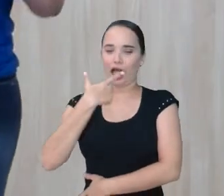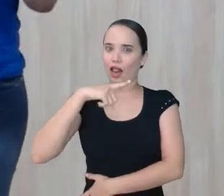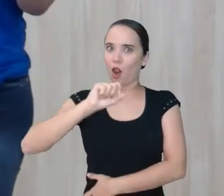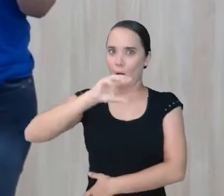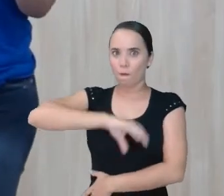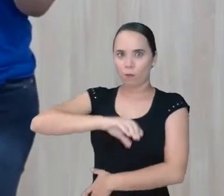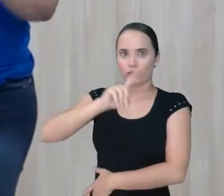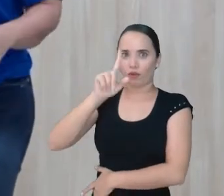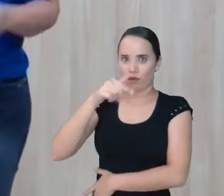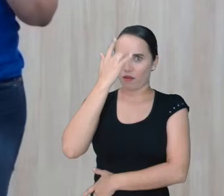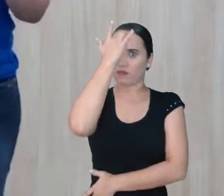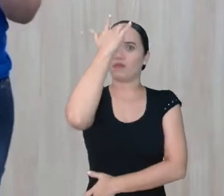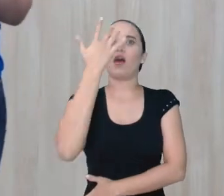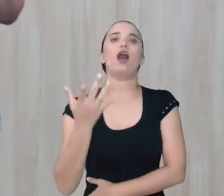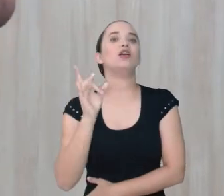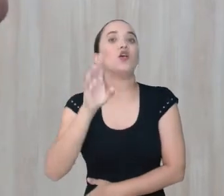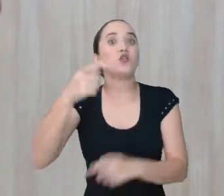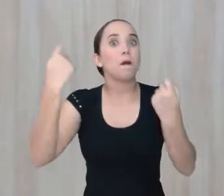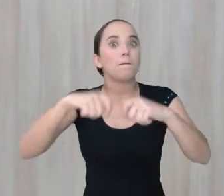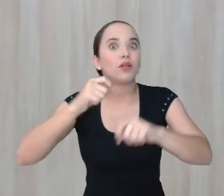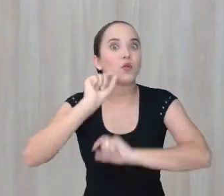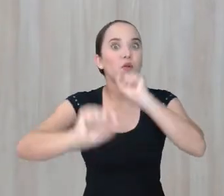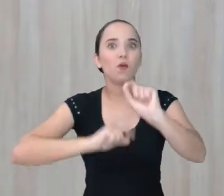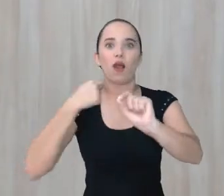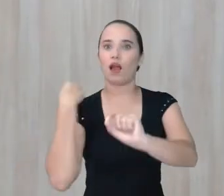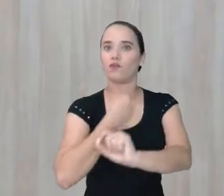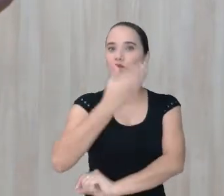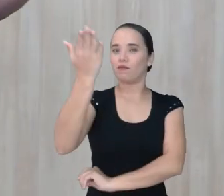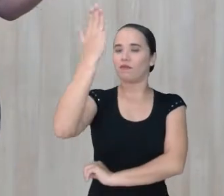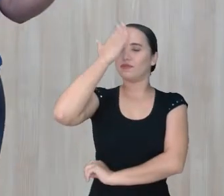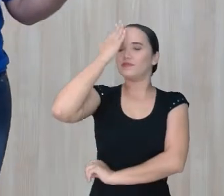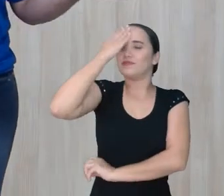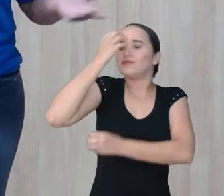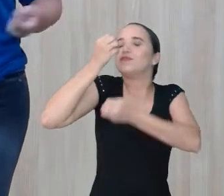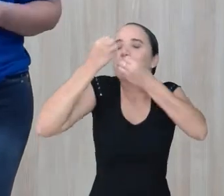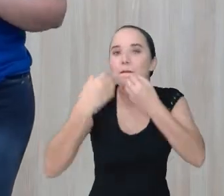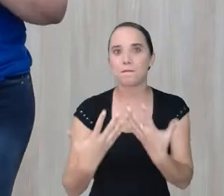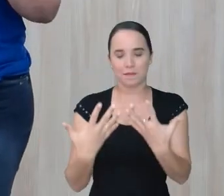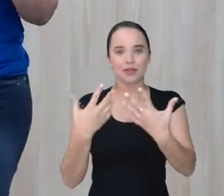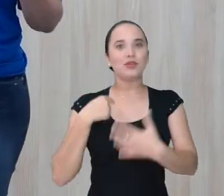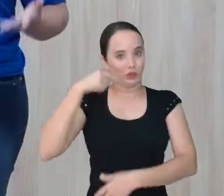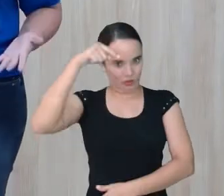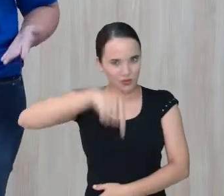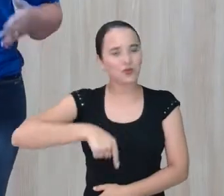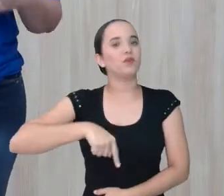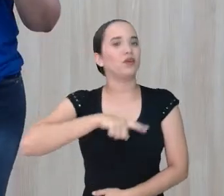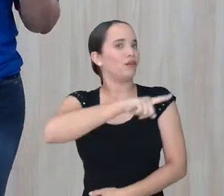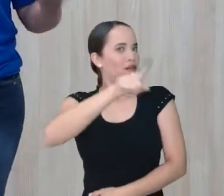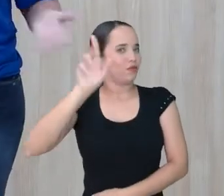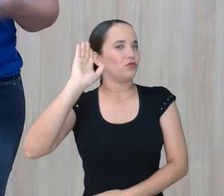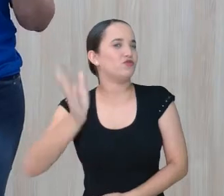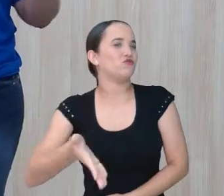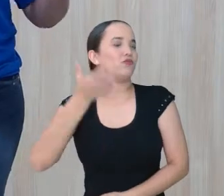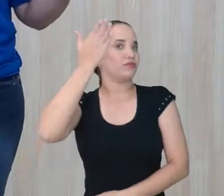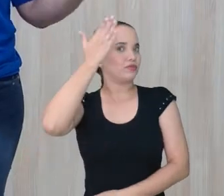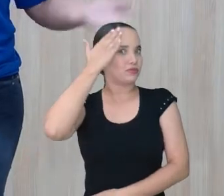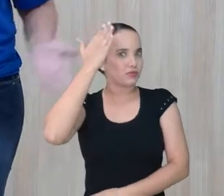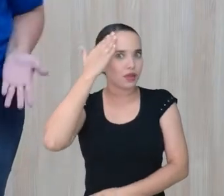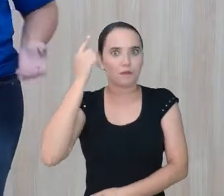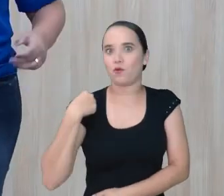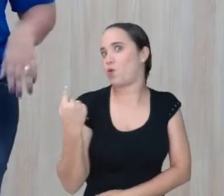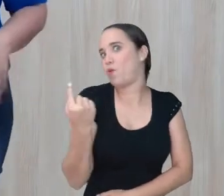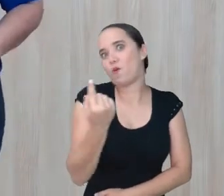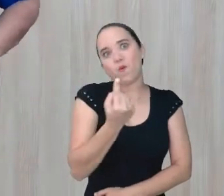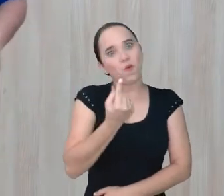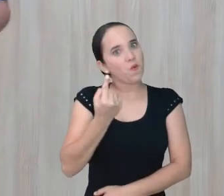fácil, só basta a gente entender bem direitinho. Estou aqui, né? Vocês sabem que eu nunca estarei